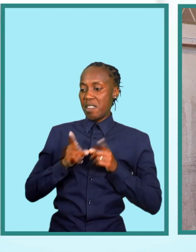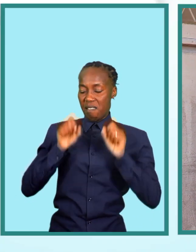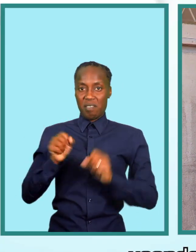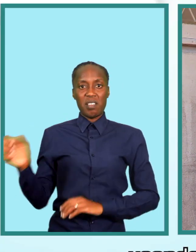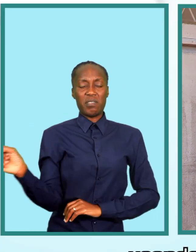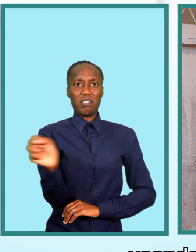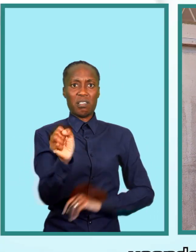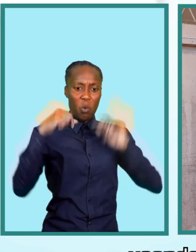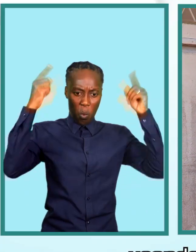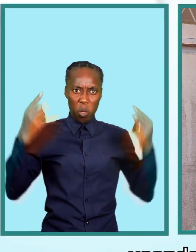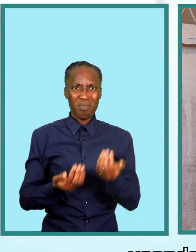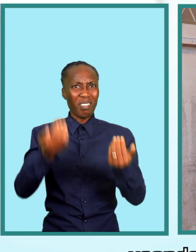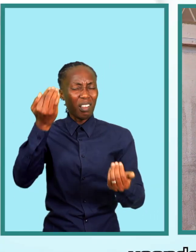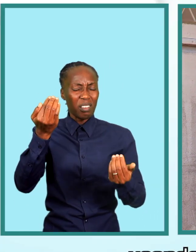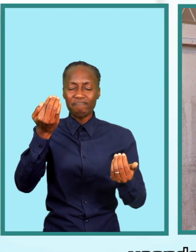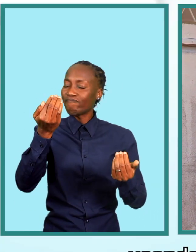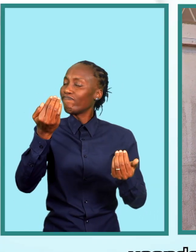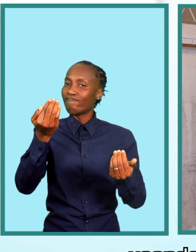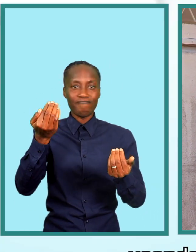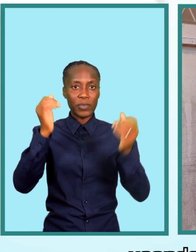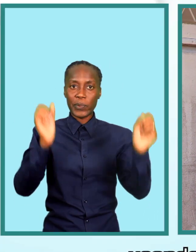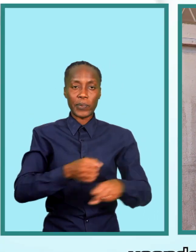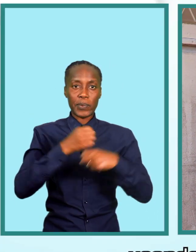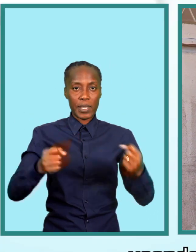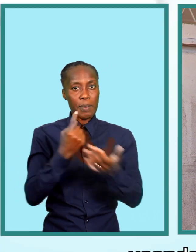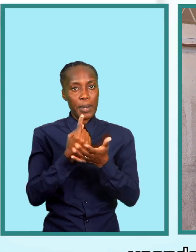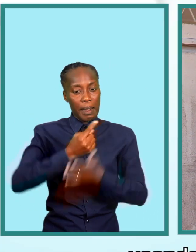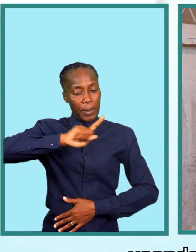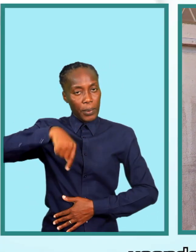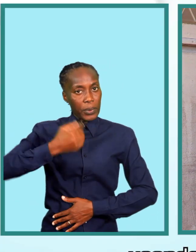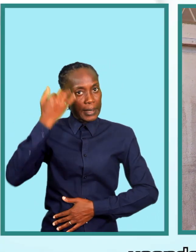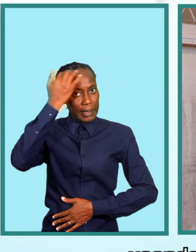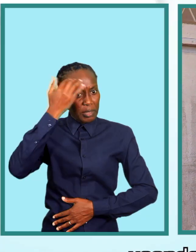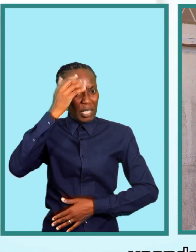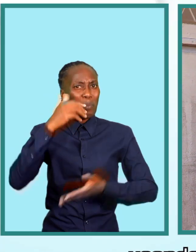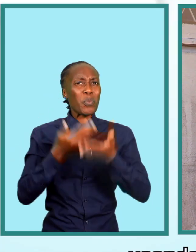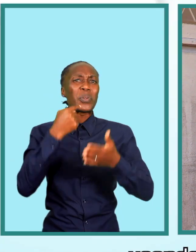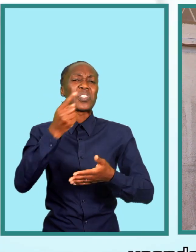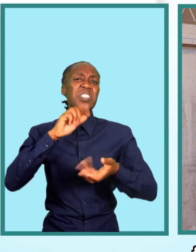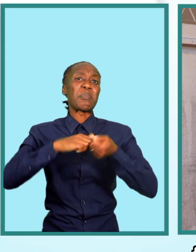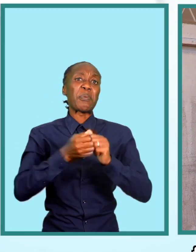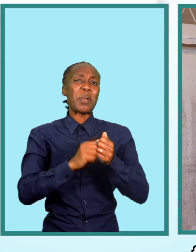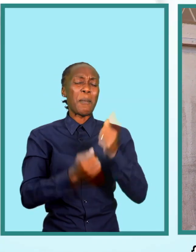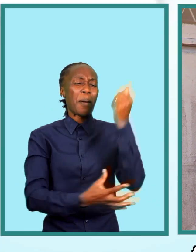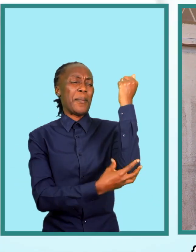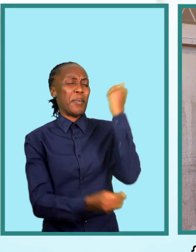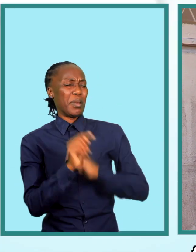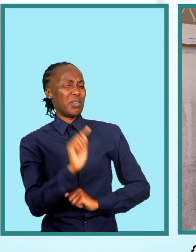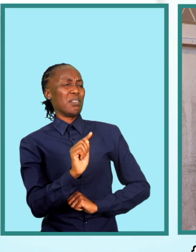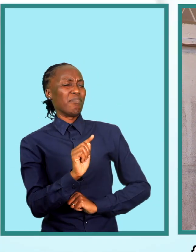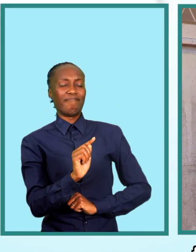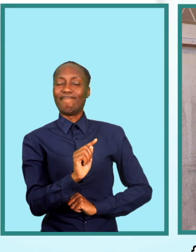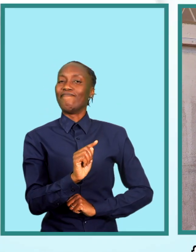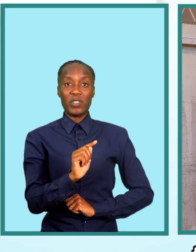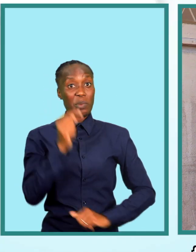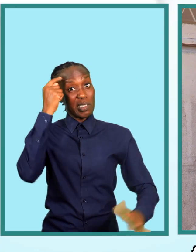dentro da família, usando a figura da rapariga, tem que ser algo que nos leva a pensar que fundamentalmente não é